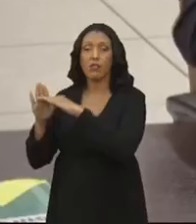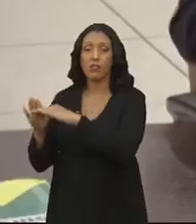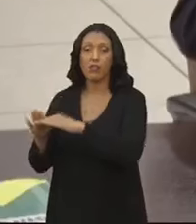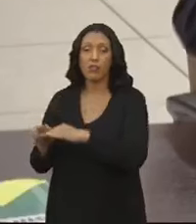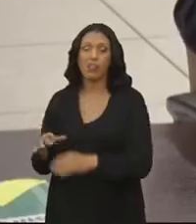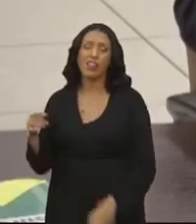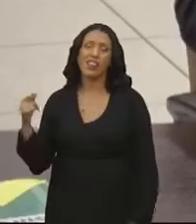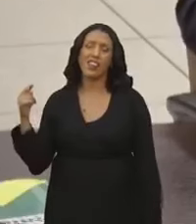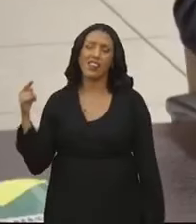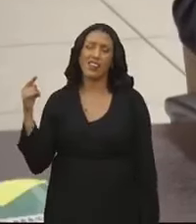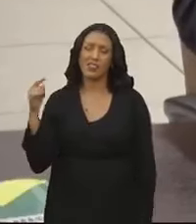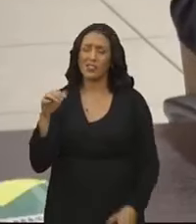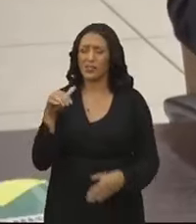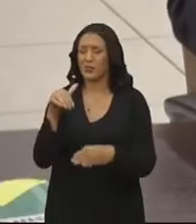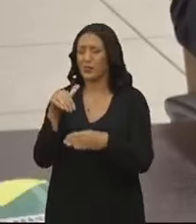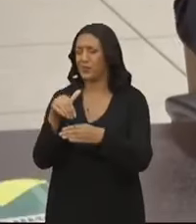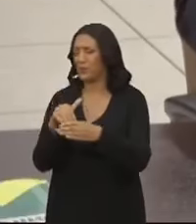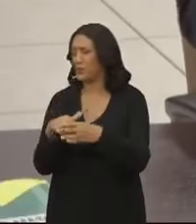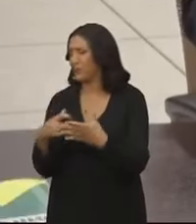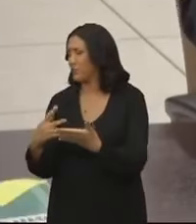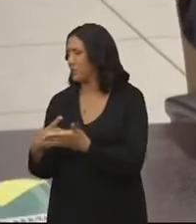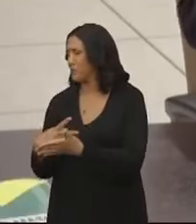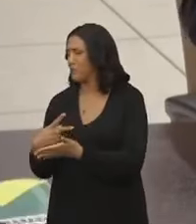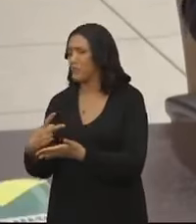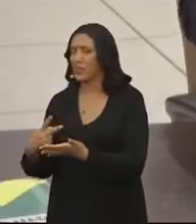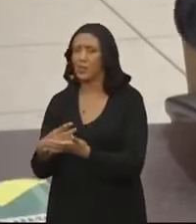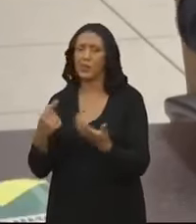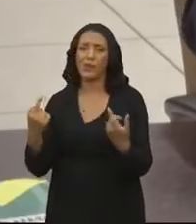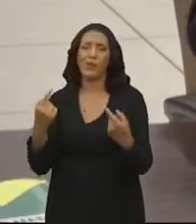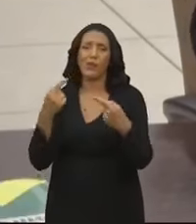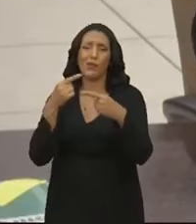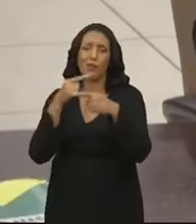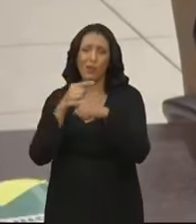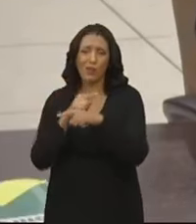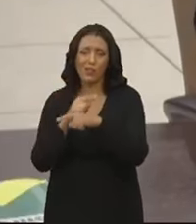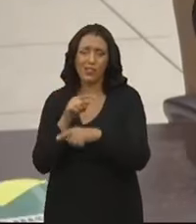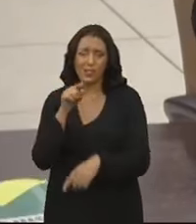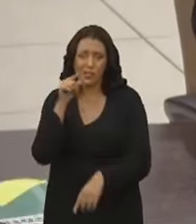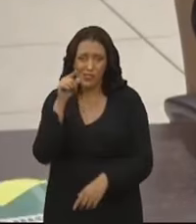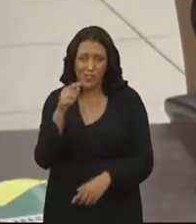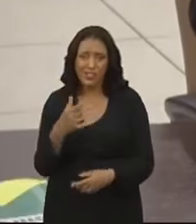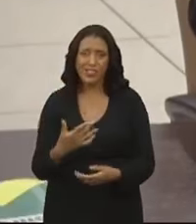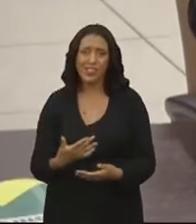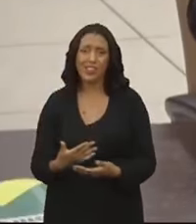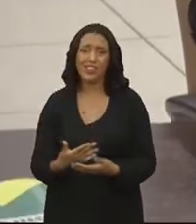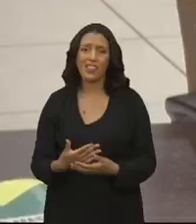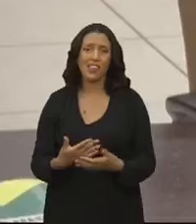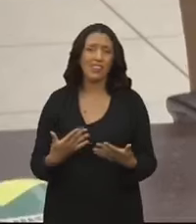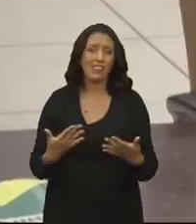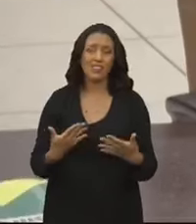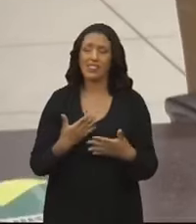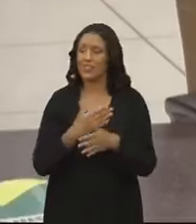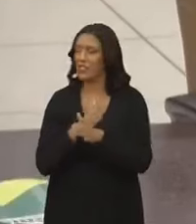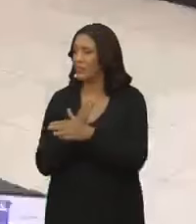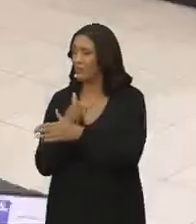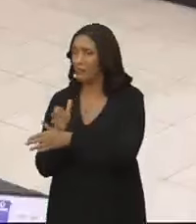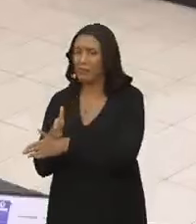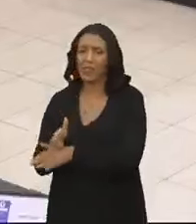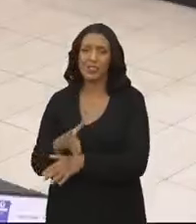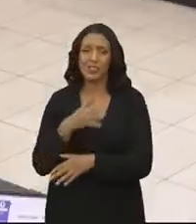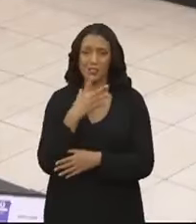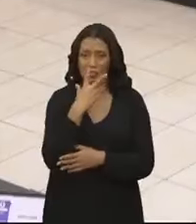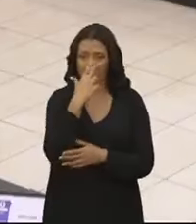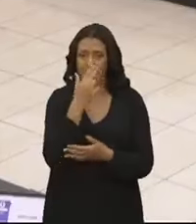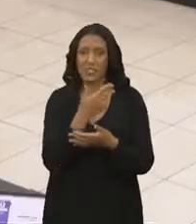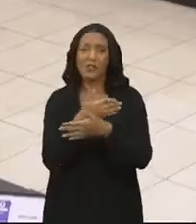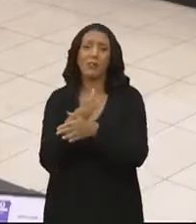errado, está votando contra o próprio destaque. Gabriel, você me desculpe, mas você está bem perdido, viu? Direito de resposta.